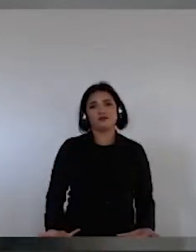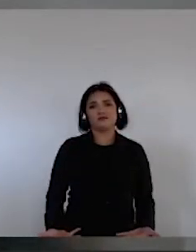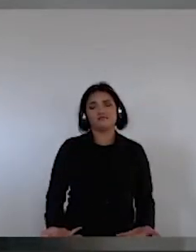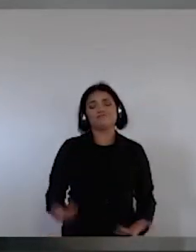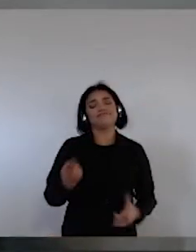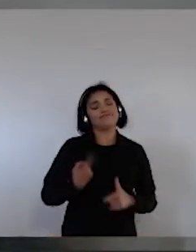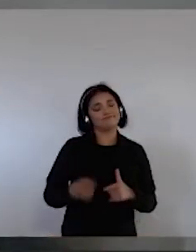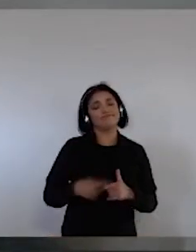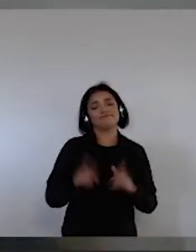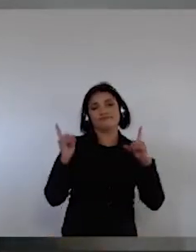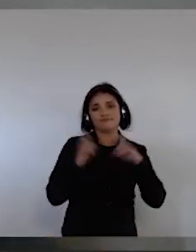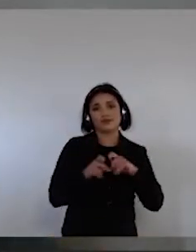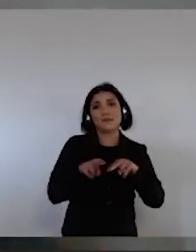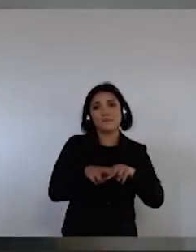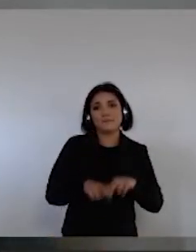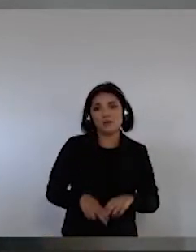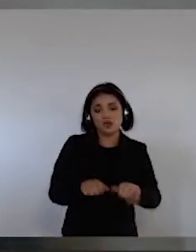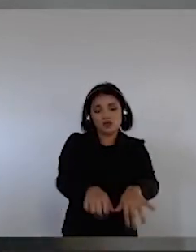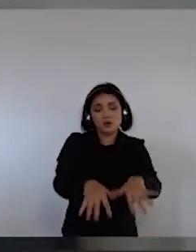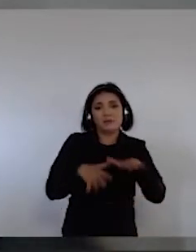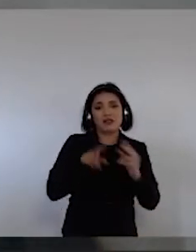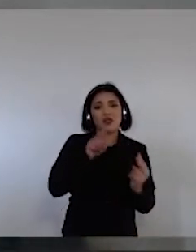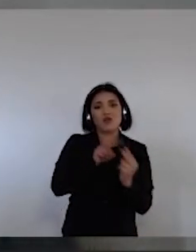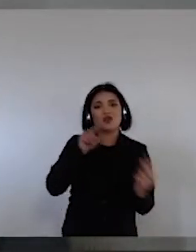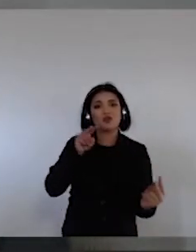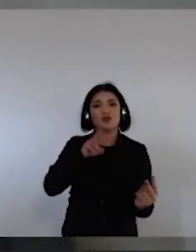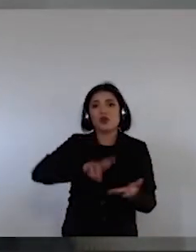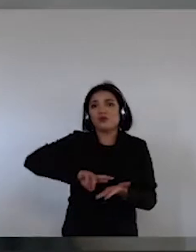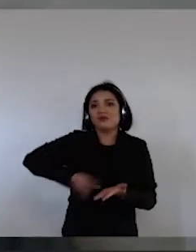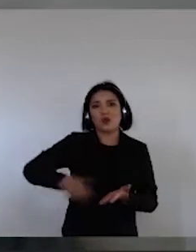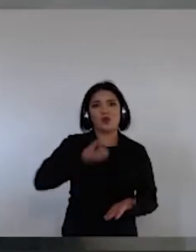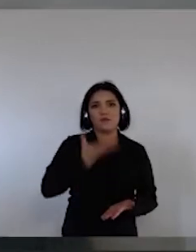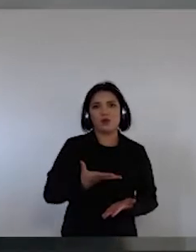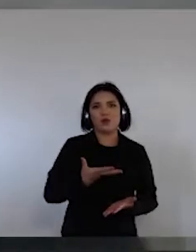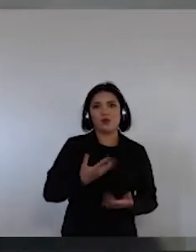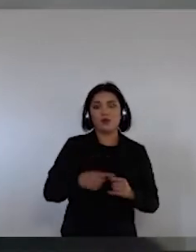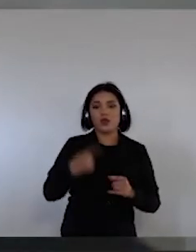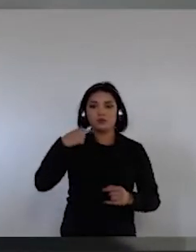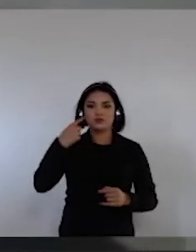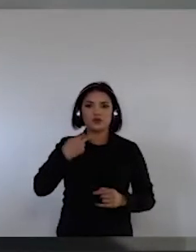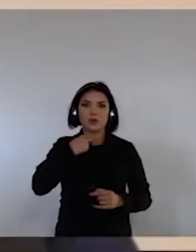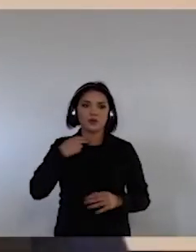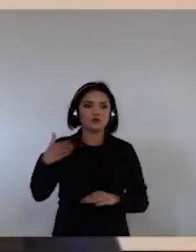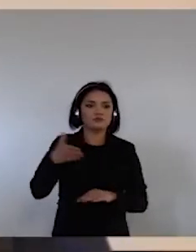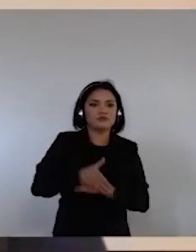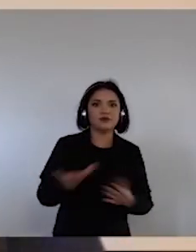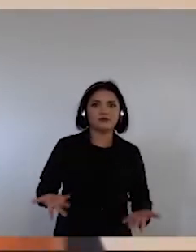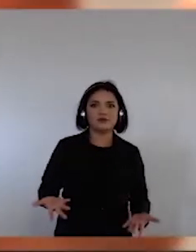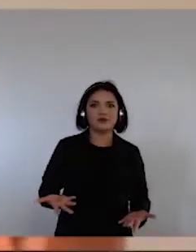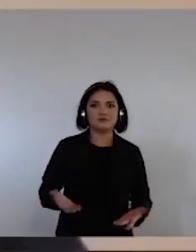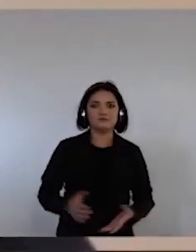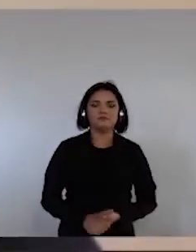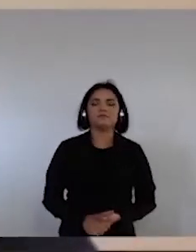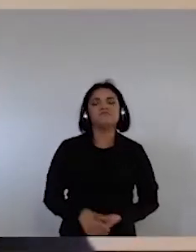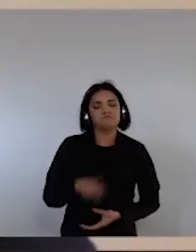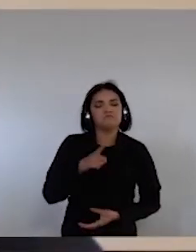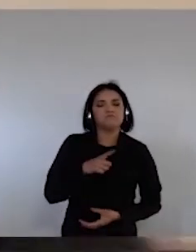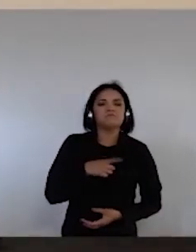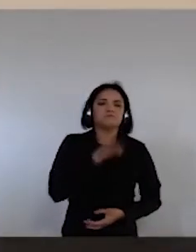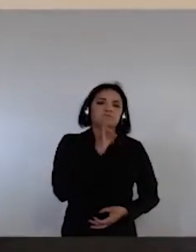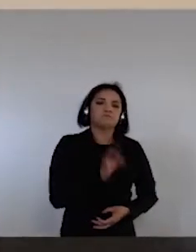com o ministro, que é o relator, se o processo já está em pauta? Ele já estudou, já está com voto feito, não tem mais interesse. E aí o que acontece? Aí vem a questão da